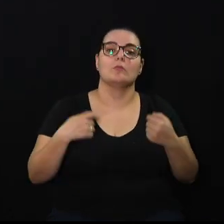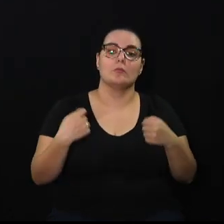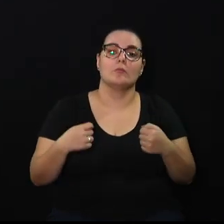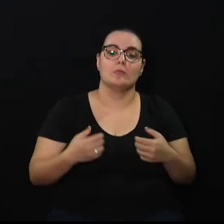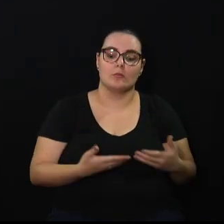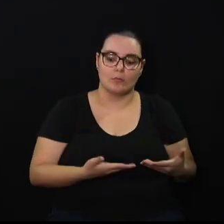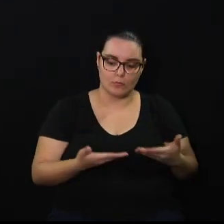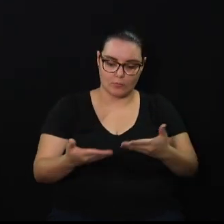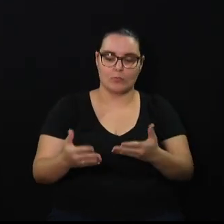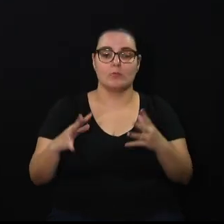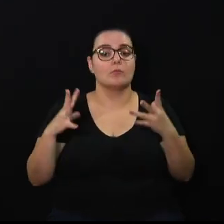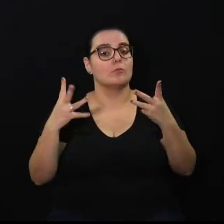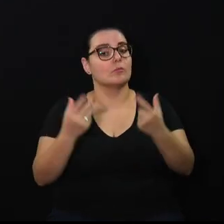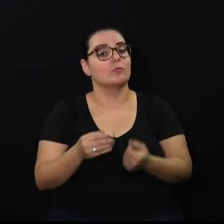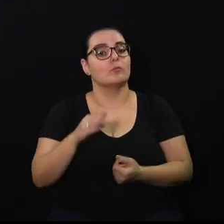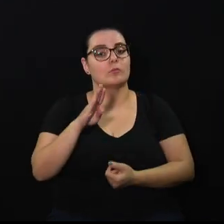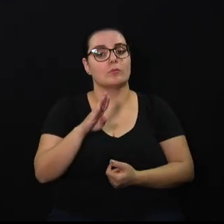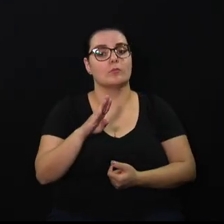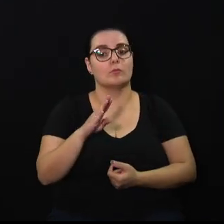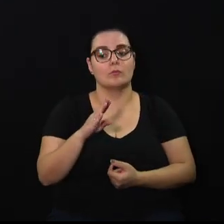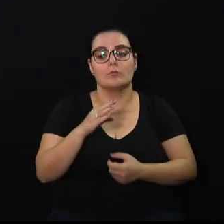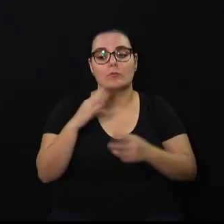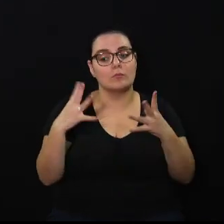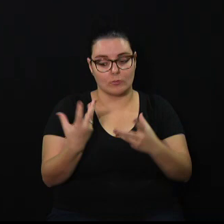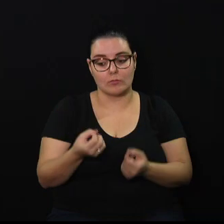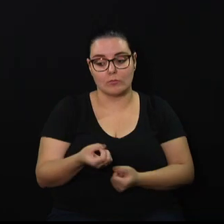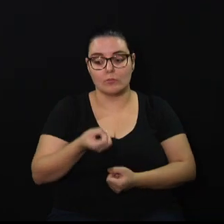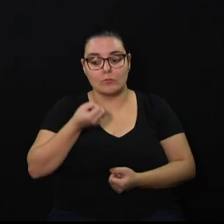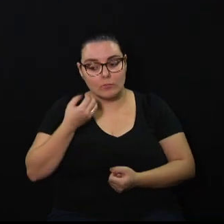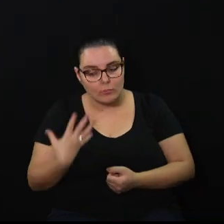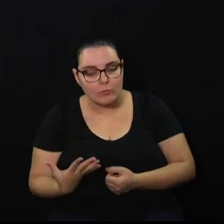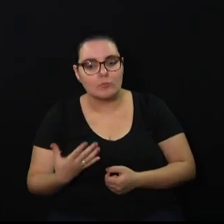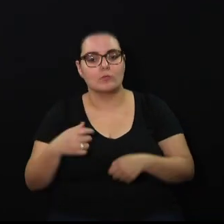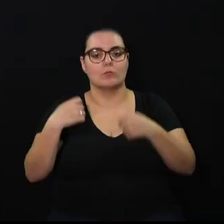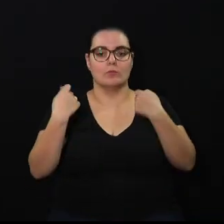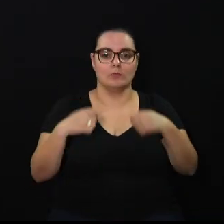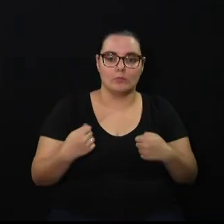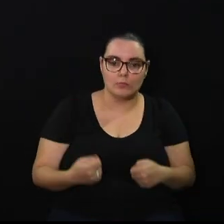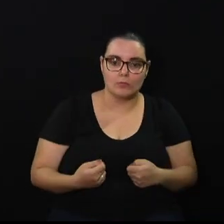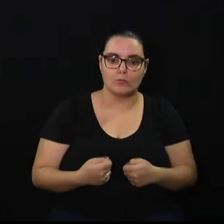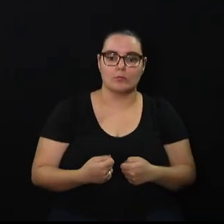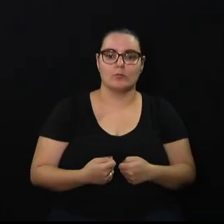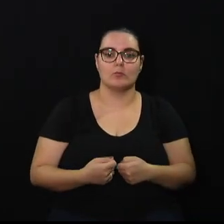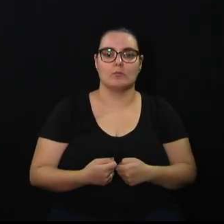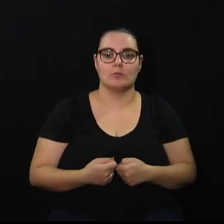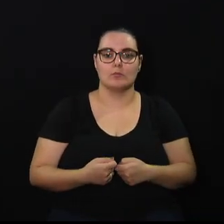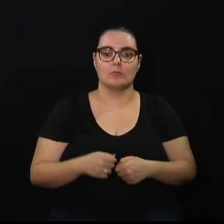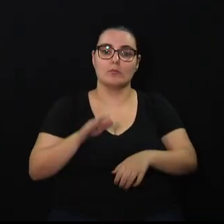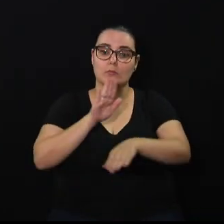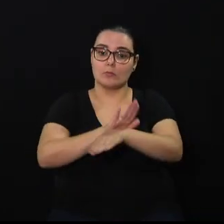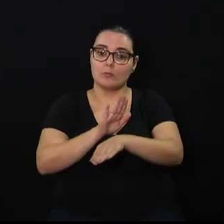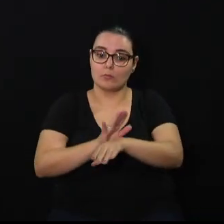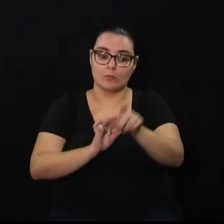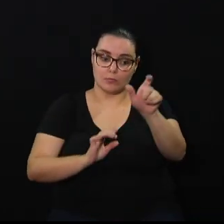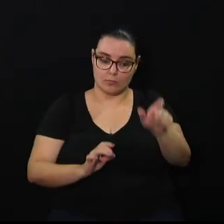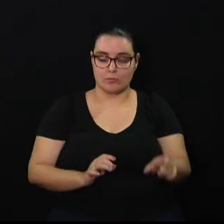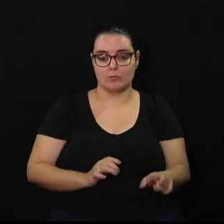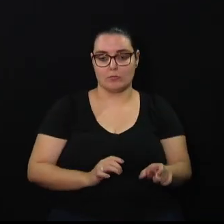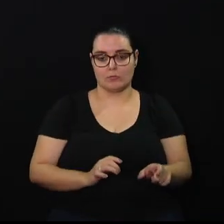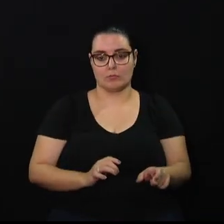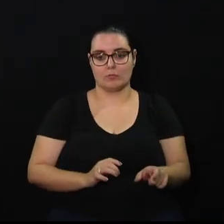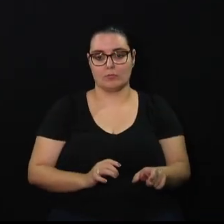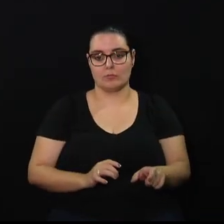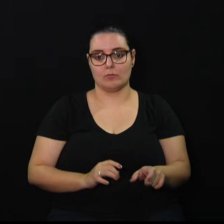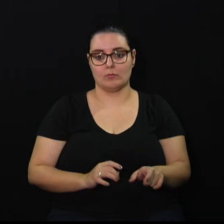todo o benefício que as terapêuticas que a terapêutica que a intervenção que foi solicitada vai trazer para essa